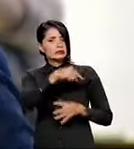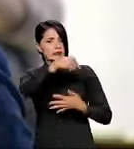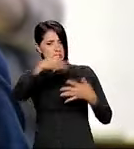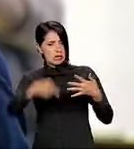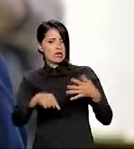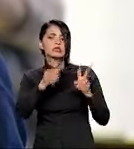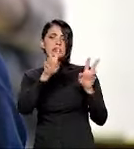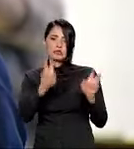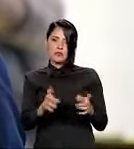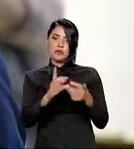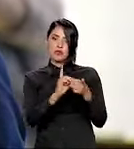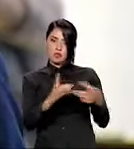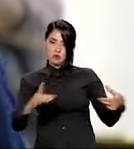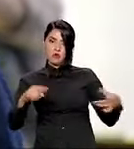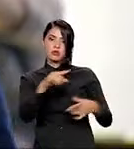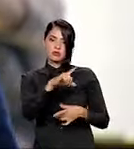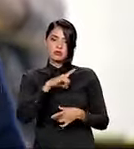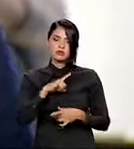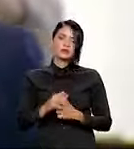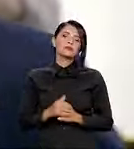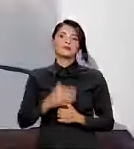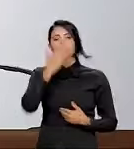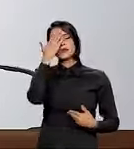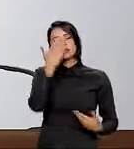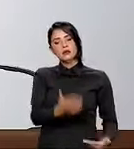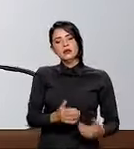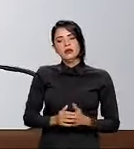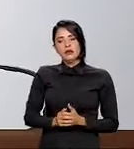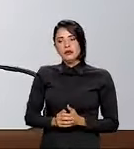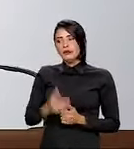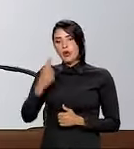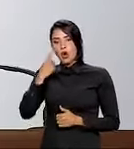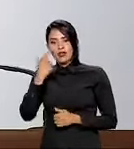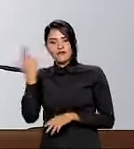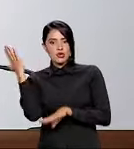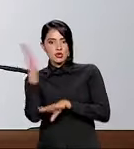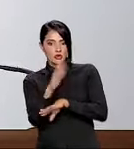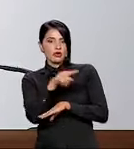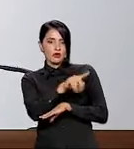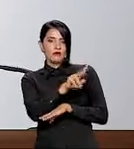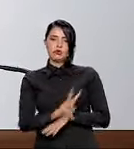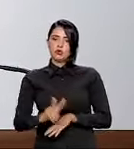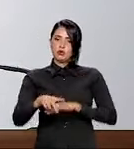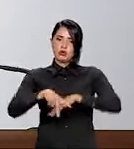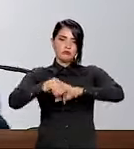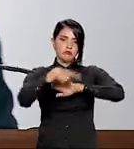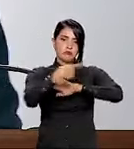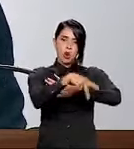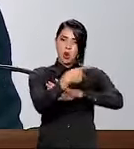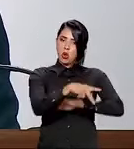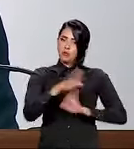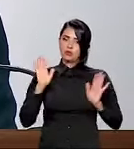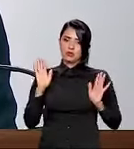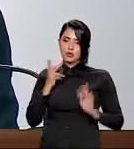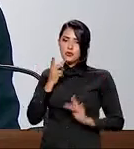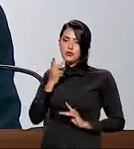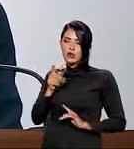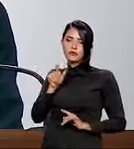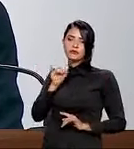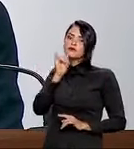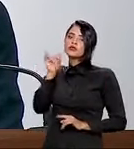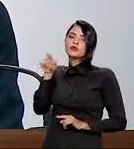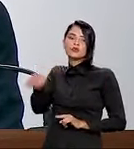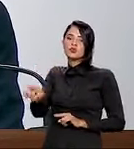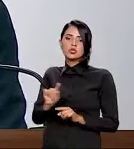questão da democracia? Veja, obrigado. Quem vai ajudar a Venezuela é a própria Venezuela. Eu não posso dizer para você que